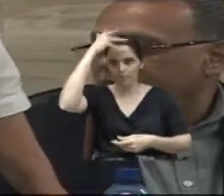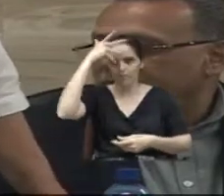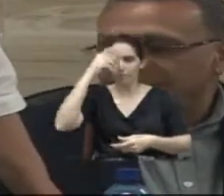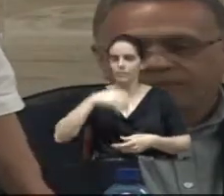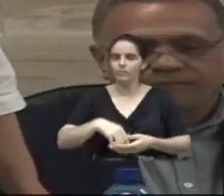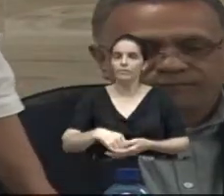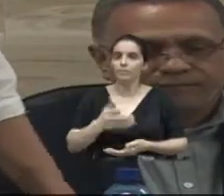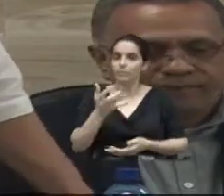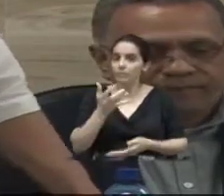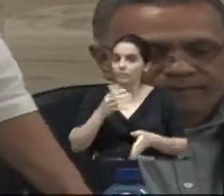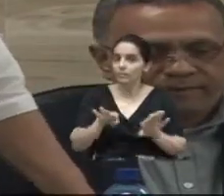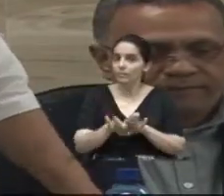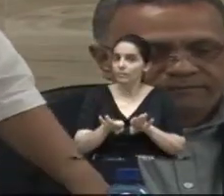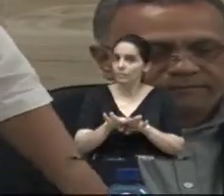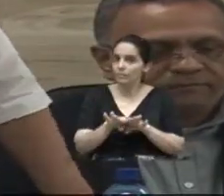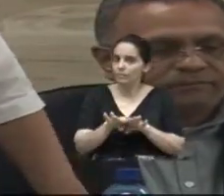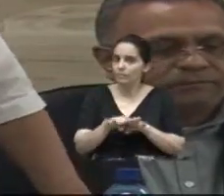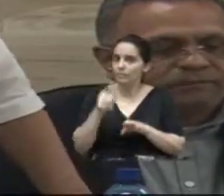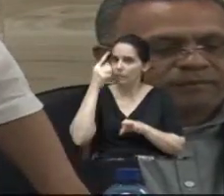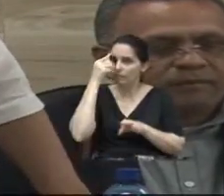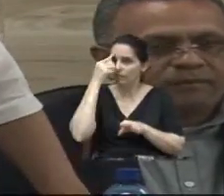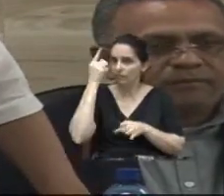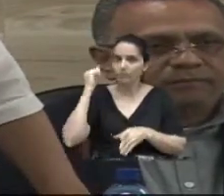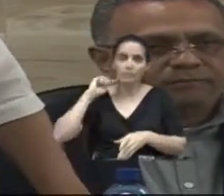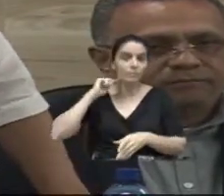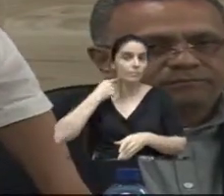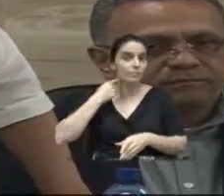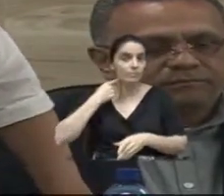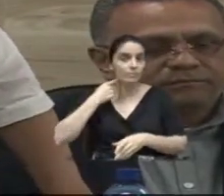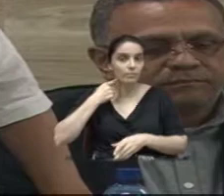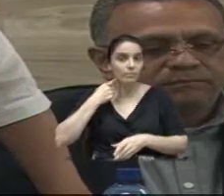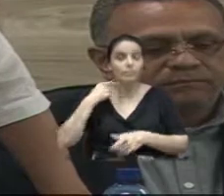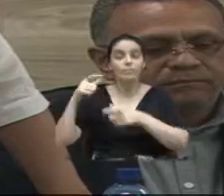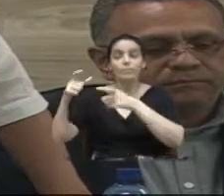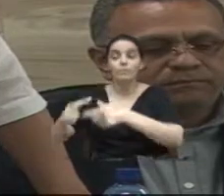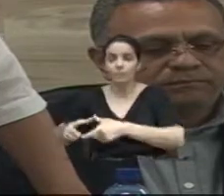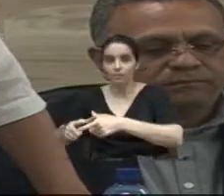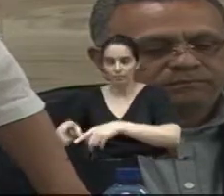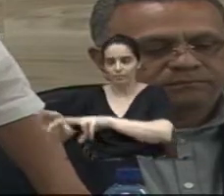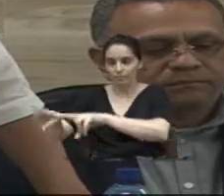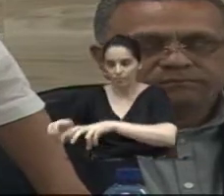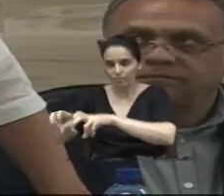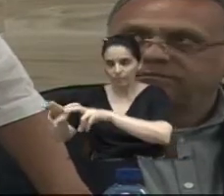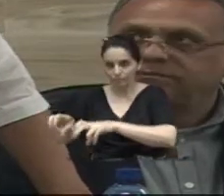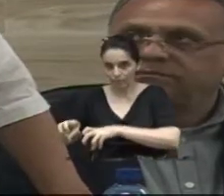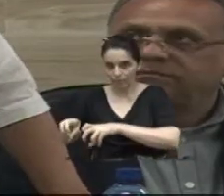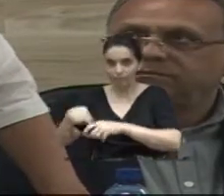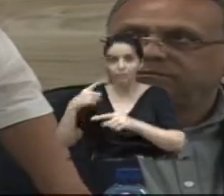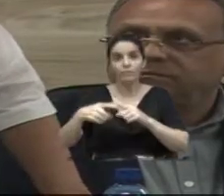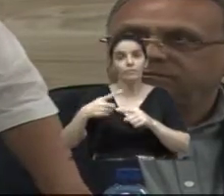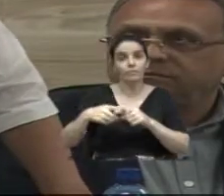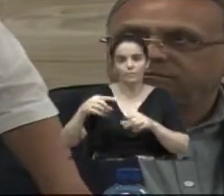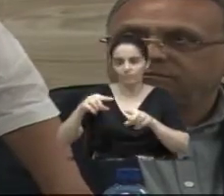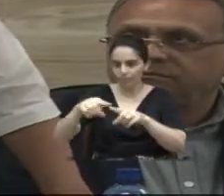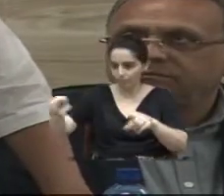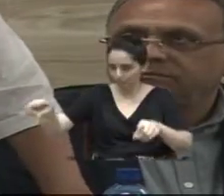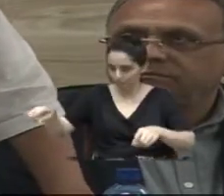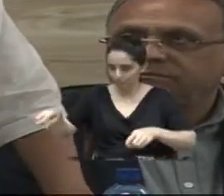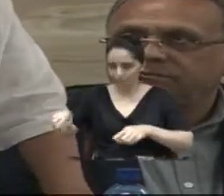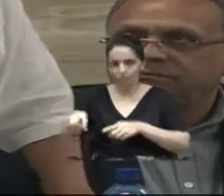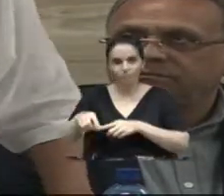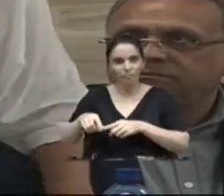também a parte de descarte de lixo da área rural. Infelizmente, nossas caçambas estão em